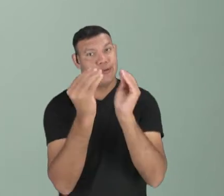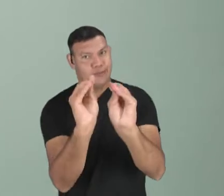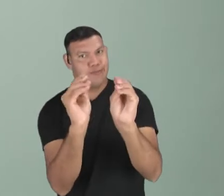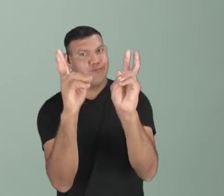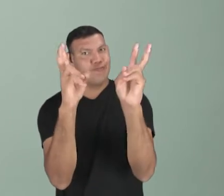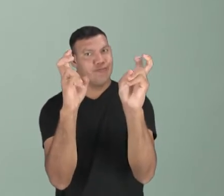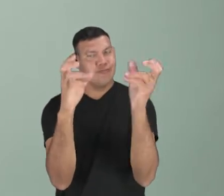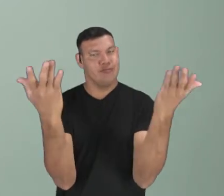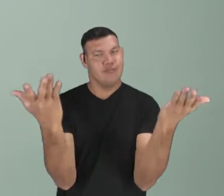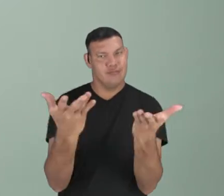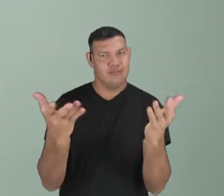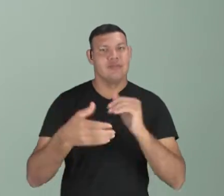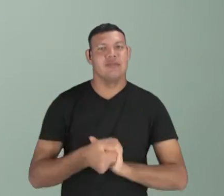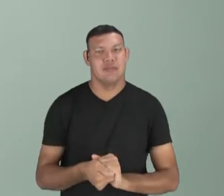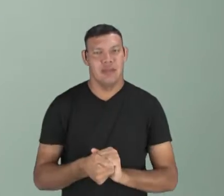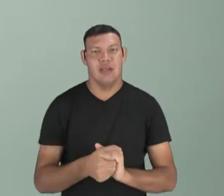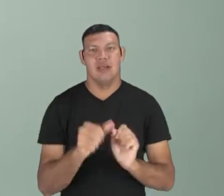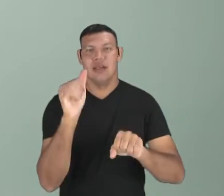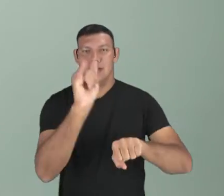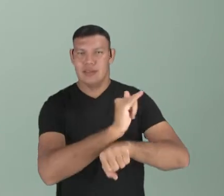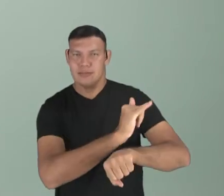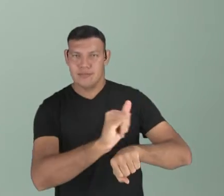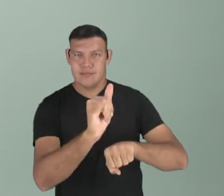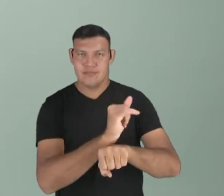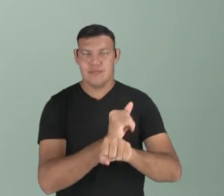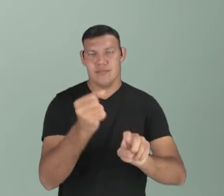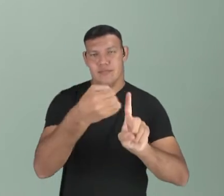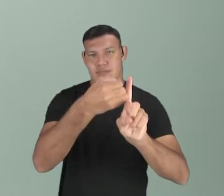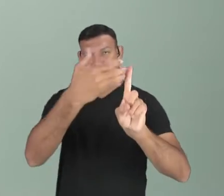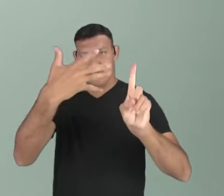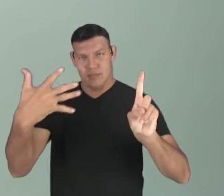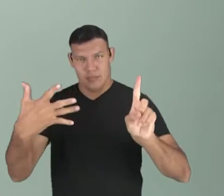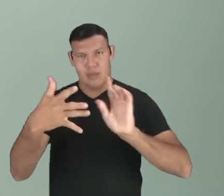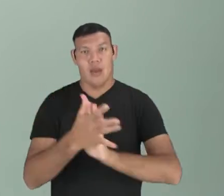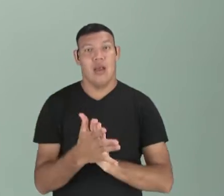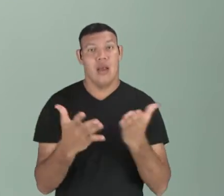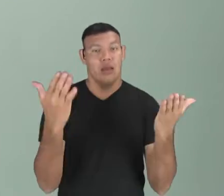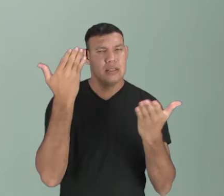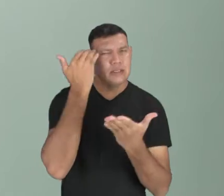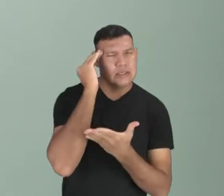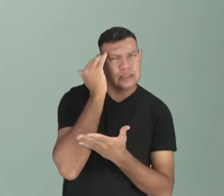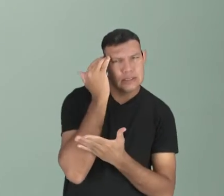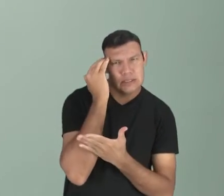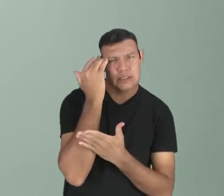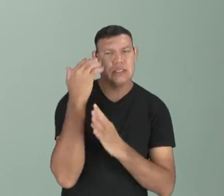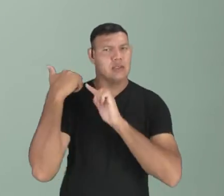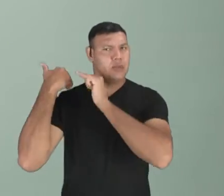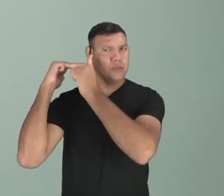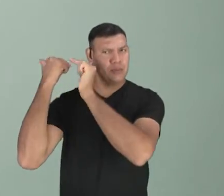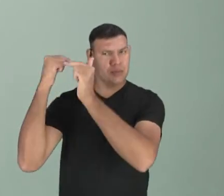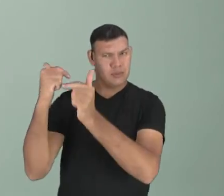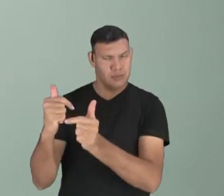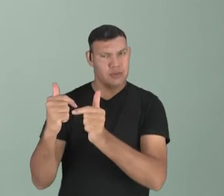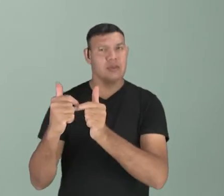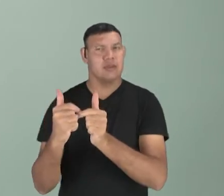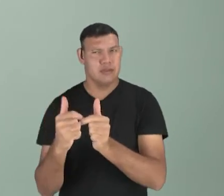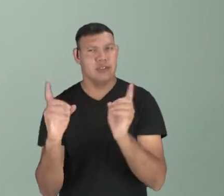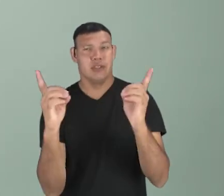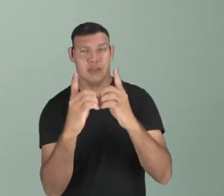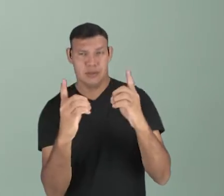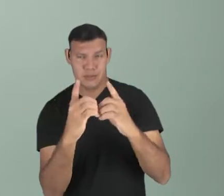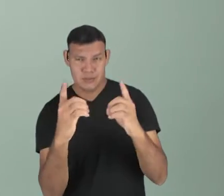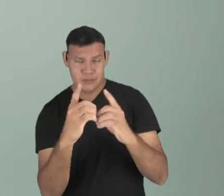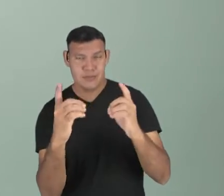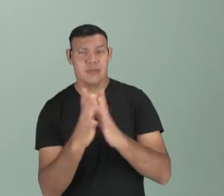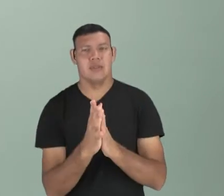de hoje, operadores argumentativos. Vamos entender, teoricamente, didaticamente, o que